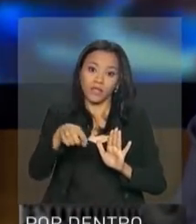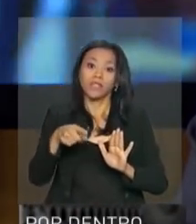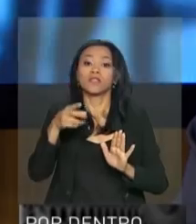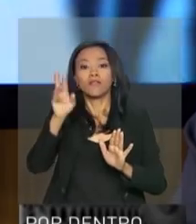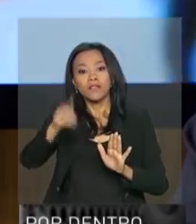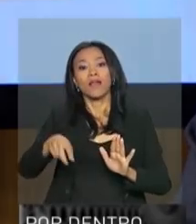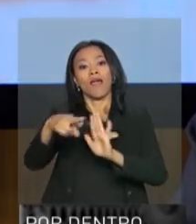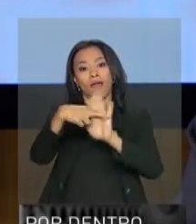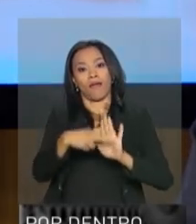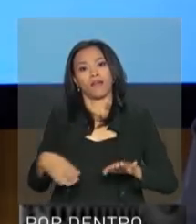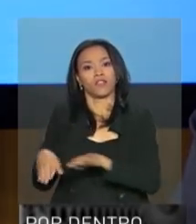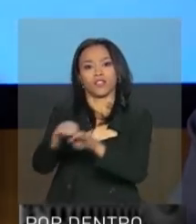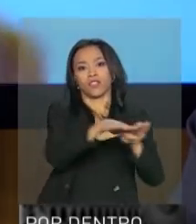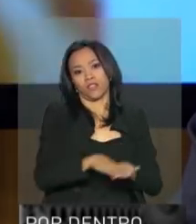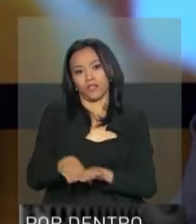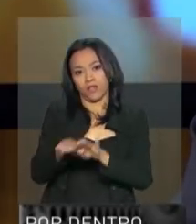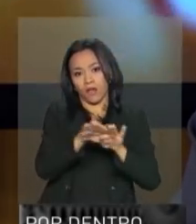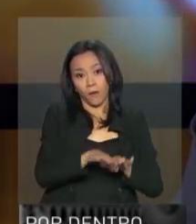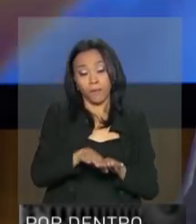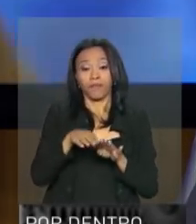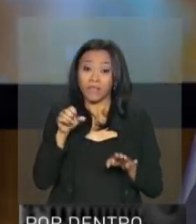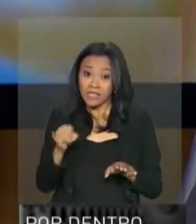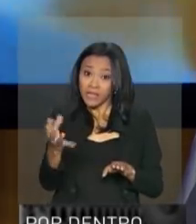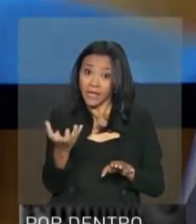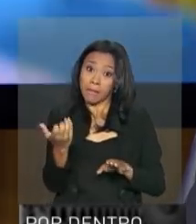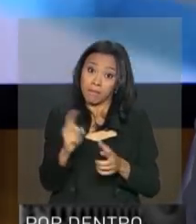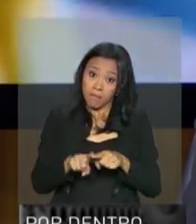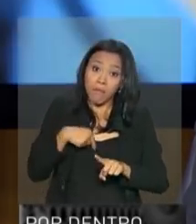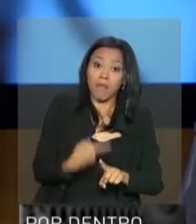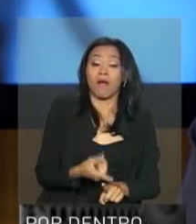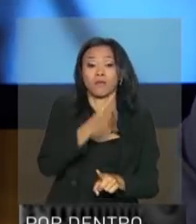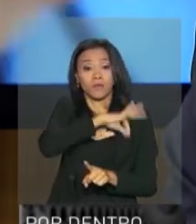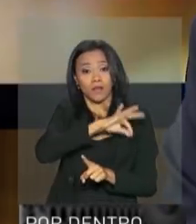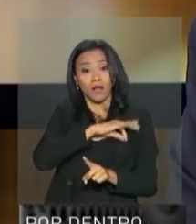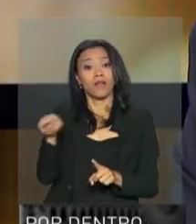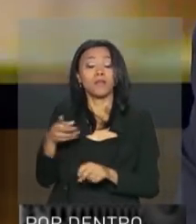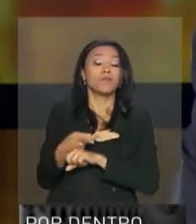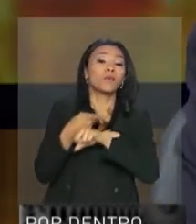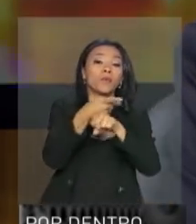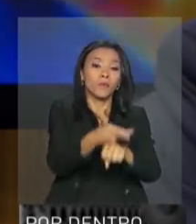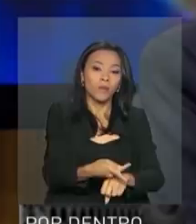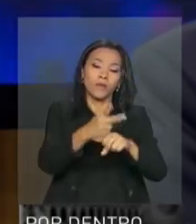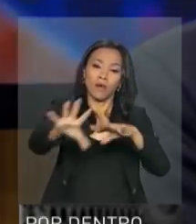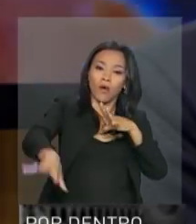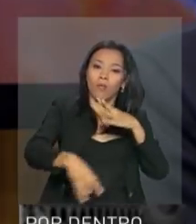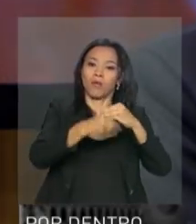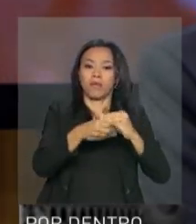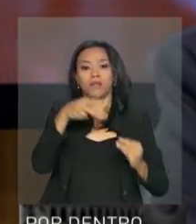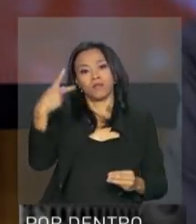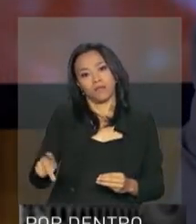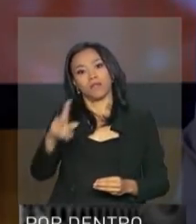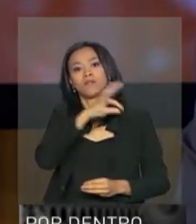uma complementação, ele busca um sistema complementar de previdência social e faz a junção desses sistemas. Por